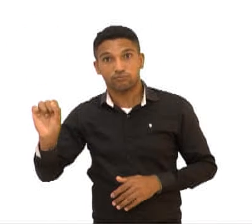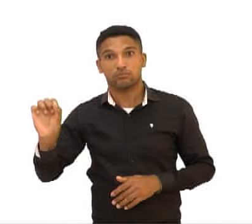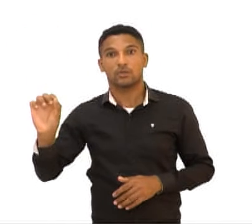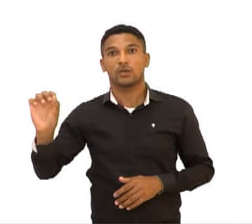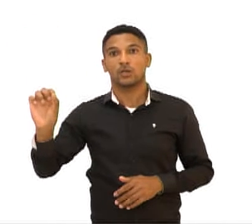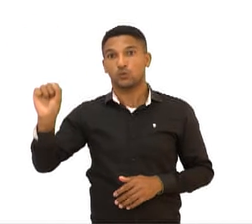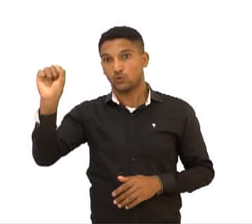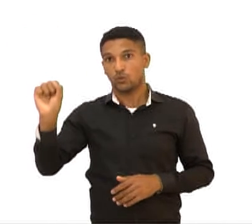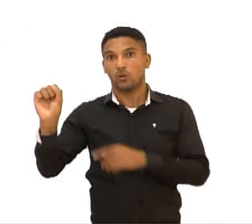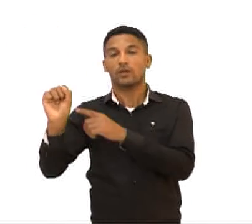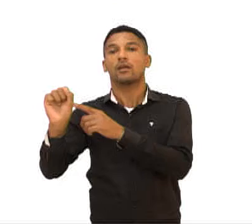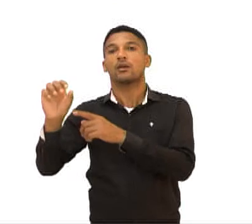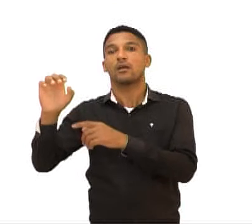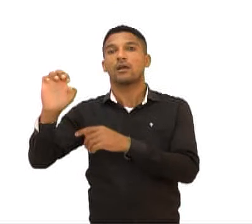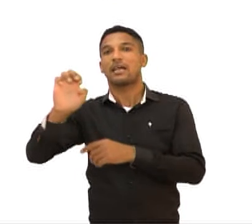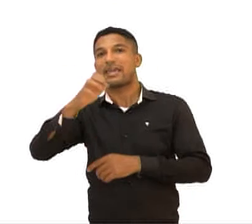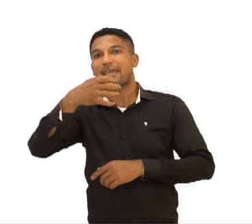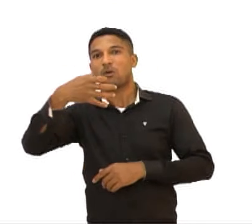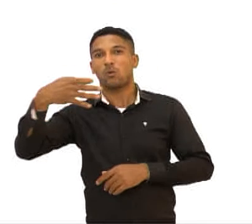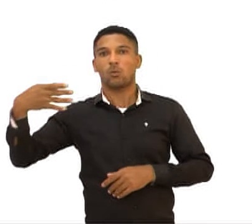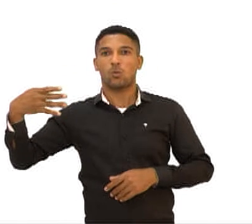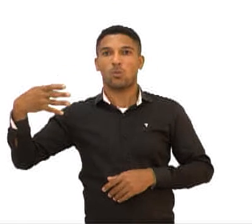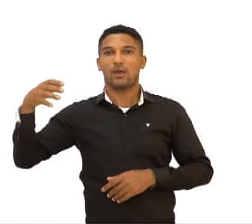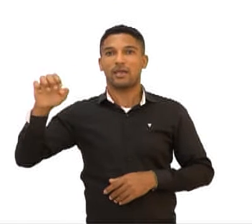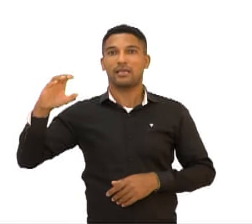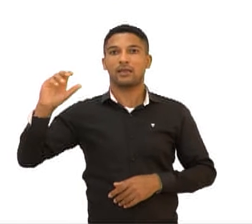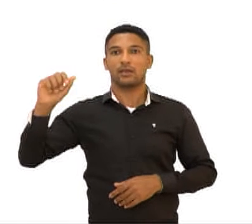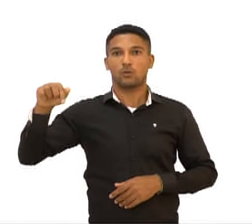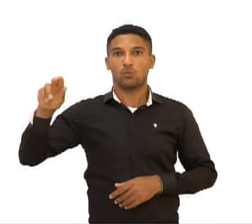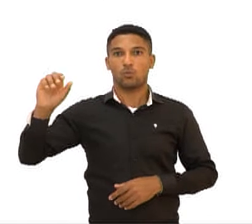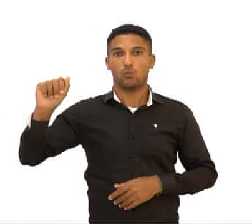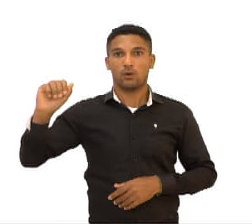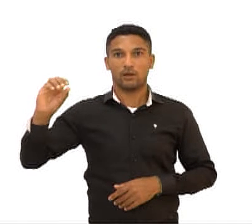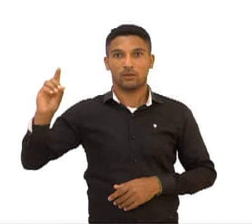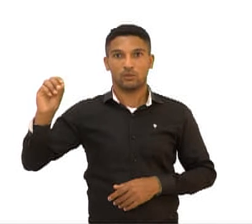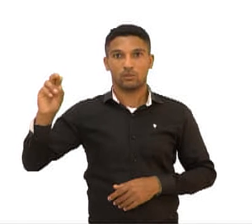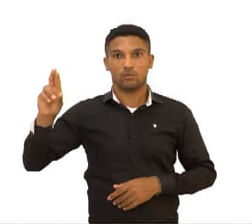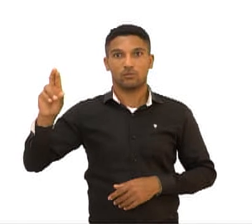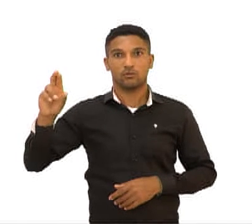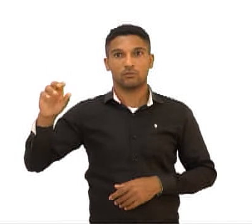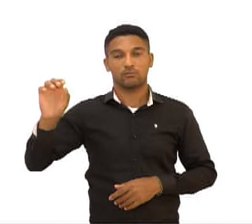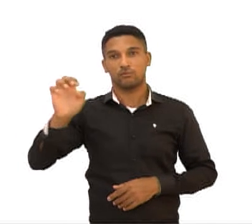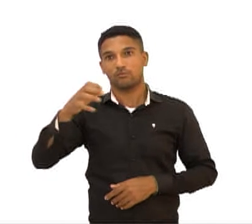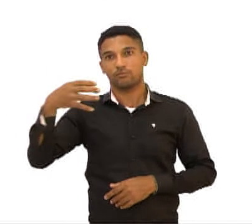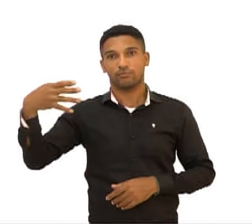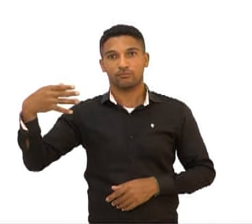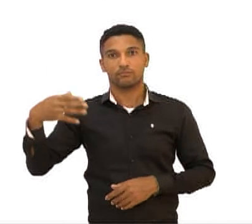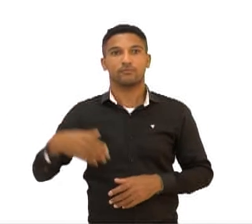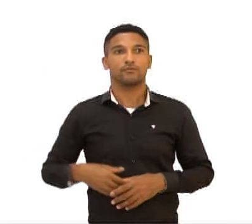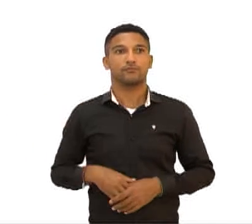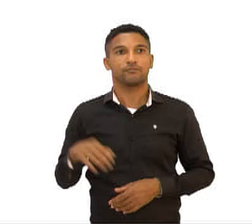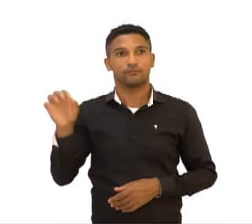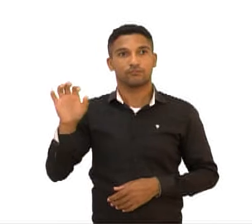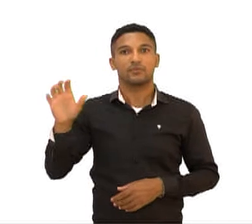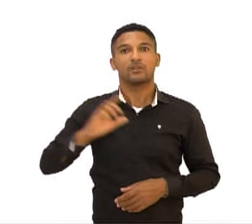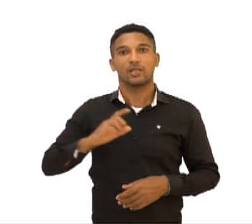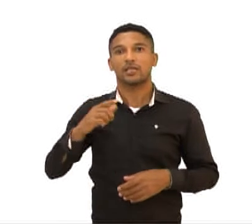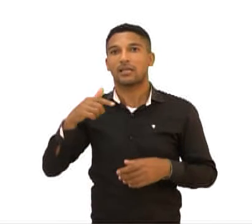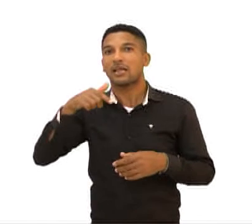povos cuja língua falada pertencia a um tronco linguístico com dezenas de famílias e cerca